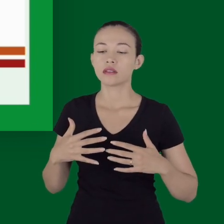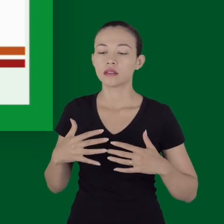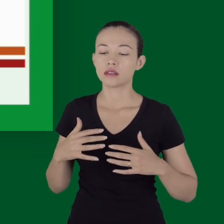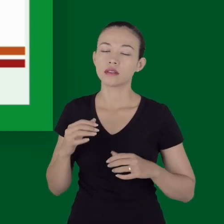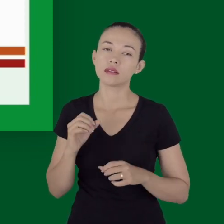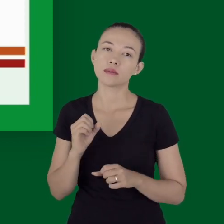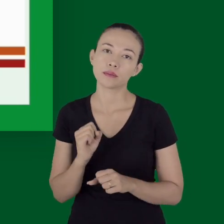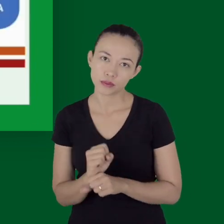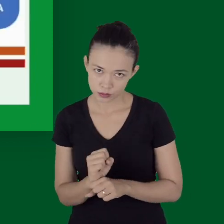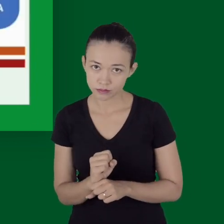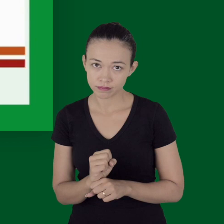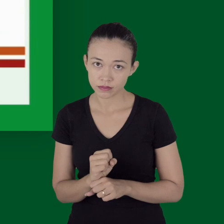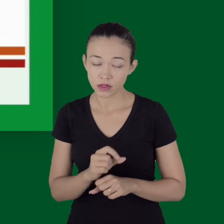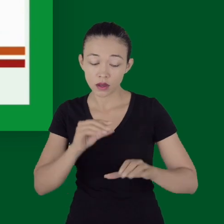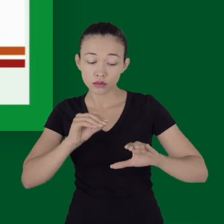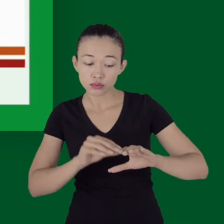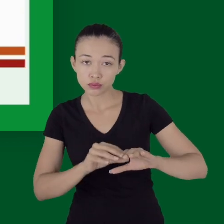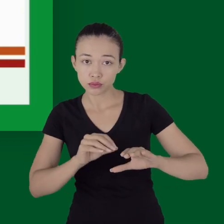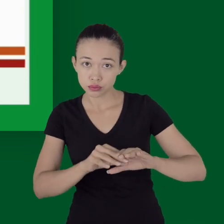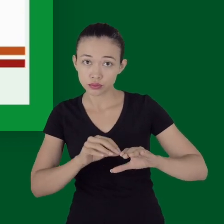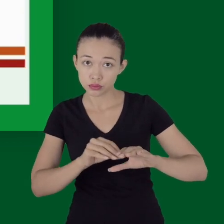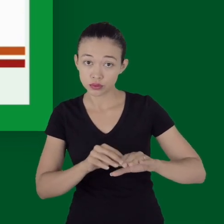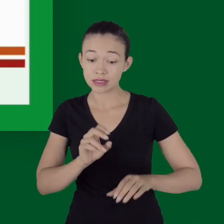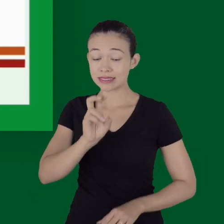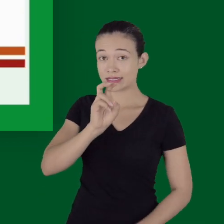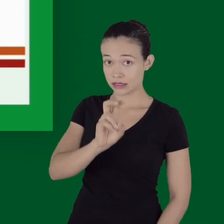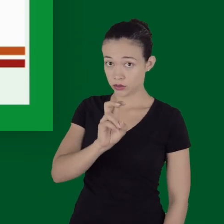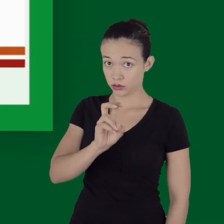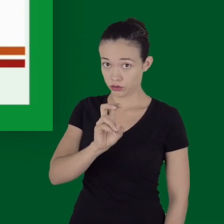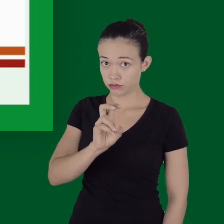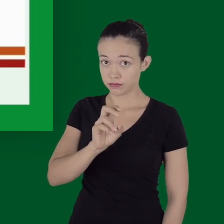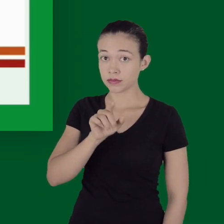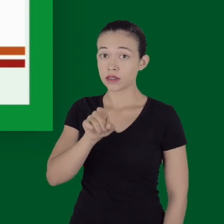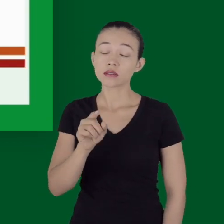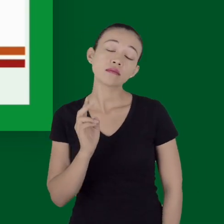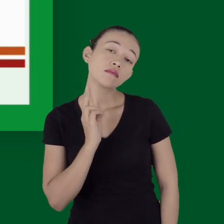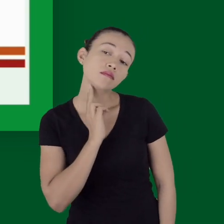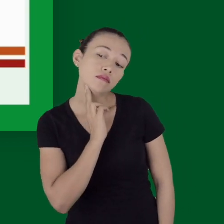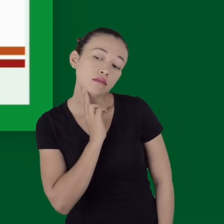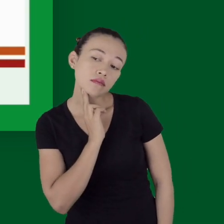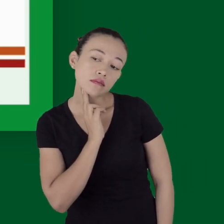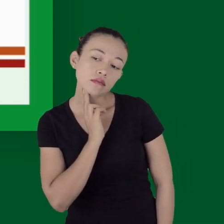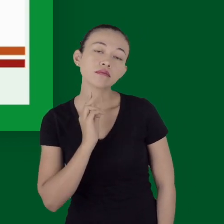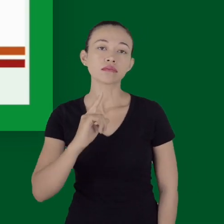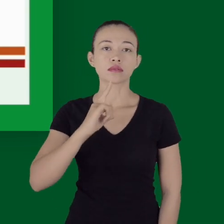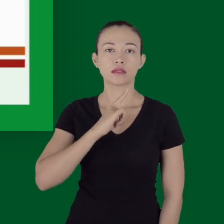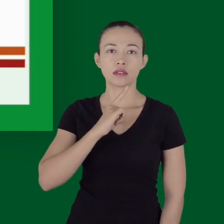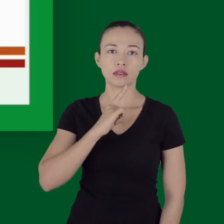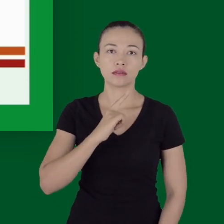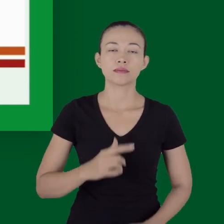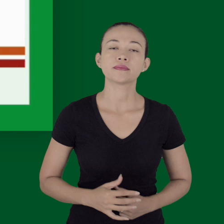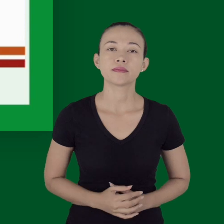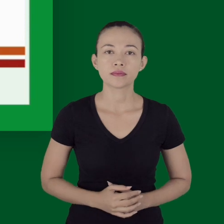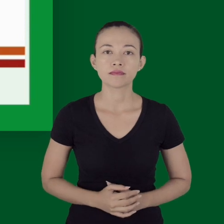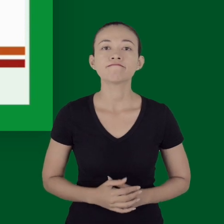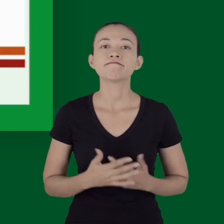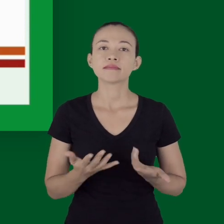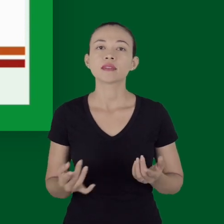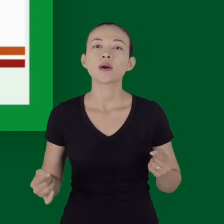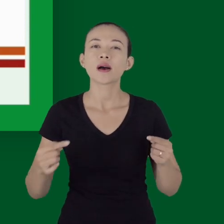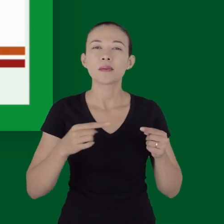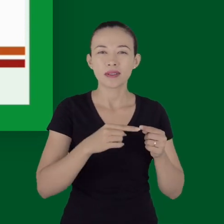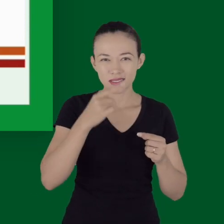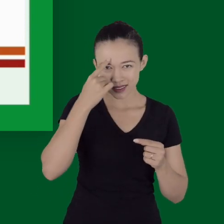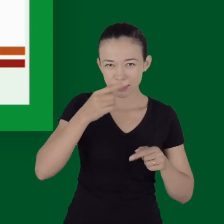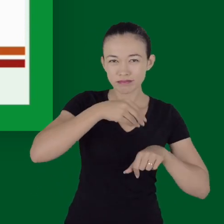pulso carotídeo, né? Você vai atender ele conforme o protocolo de parada respiratória, né? Em caso de retorno da